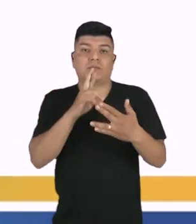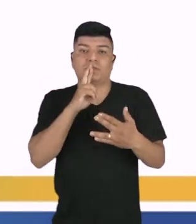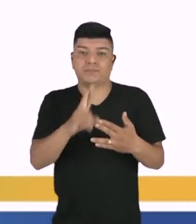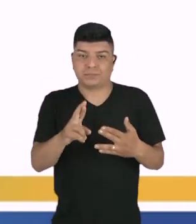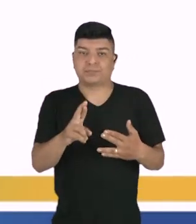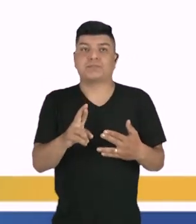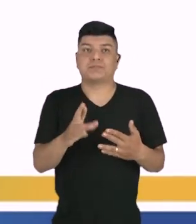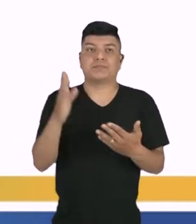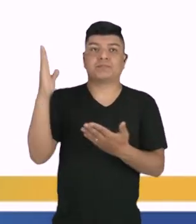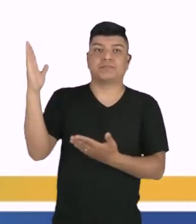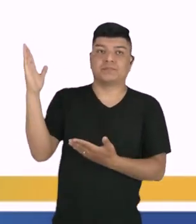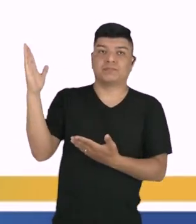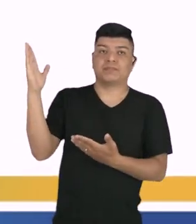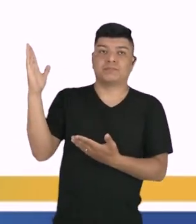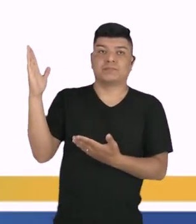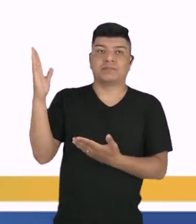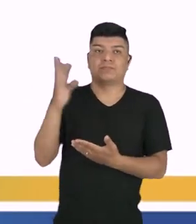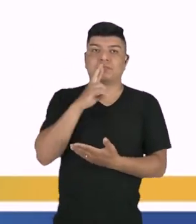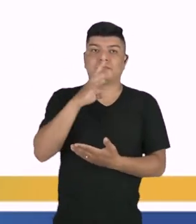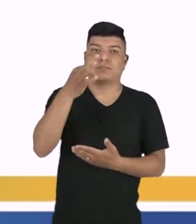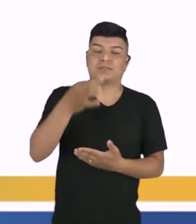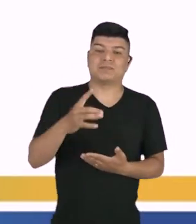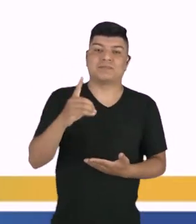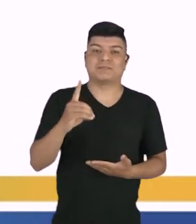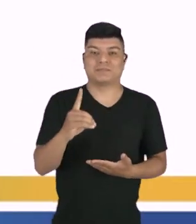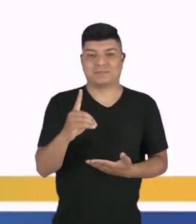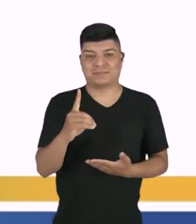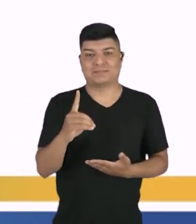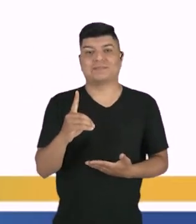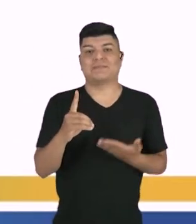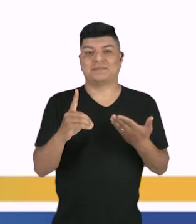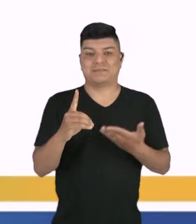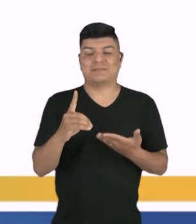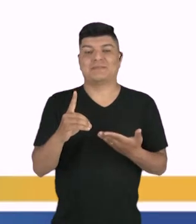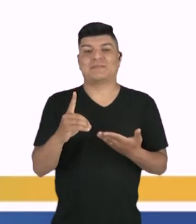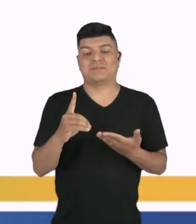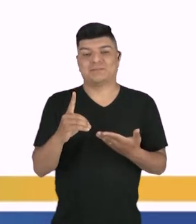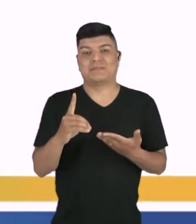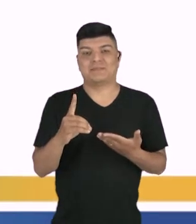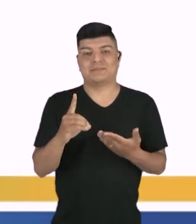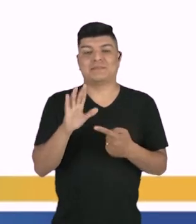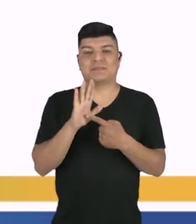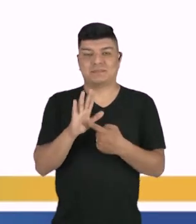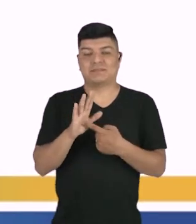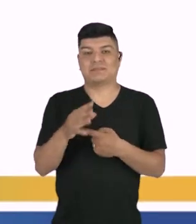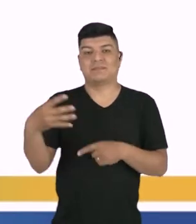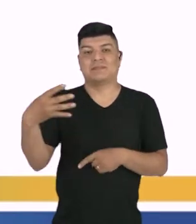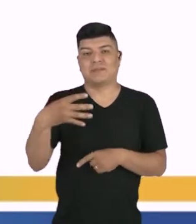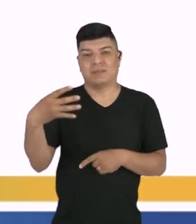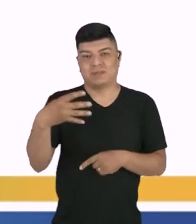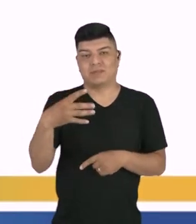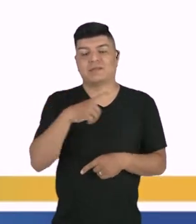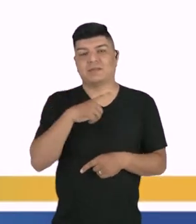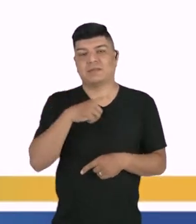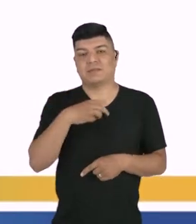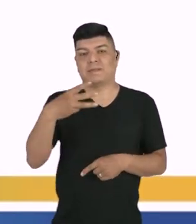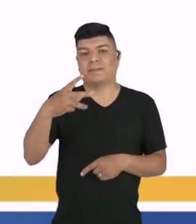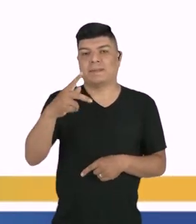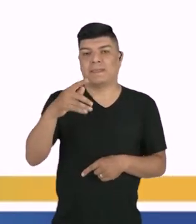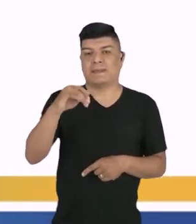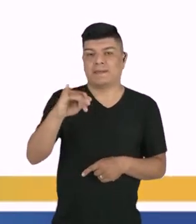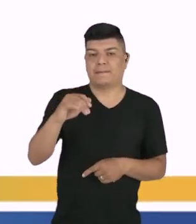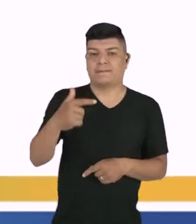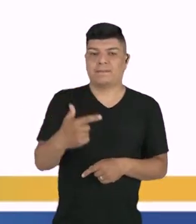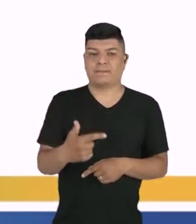na solução? É o intervalo D, ou seja, o intervalo que representa o quarto quadrante, 3π sobre